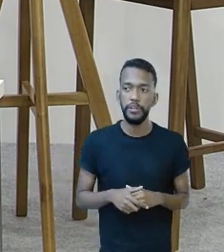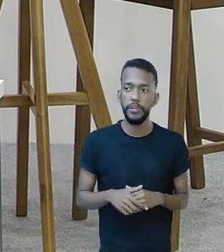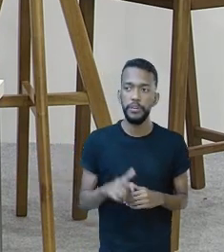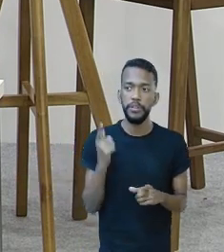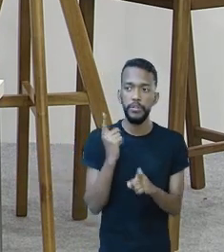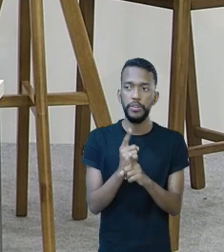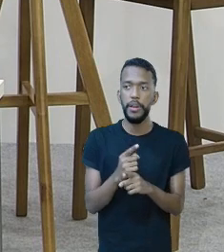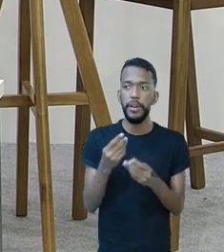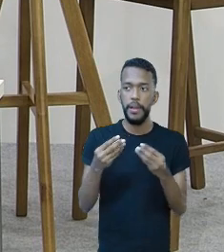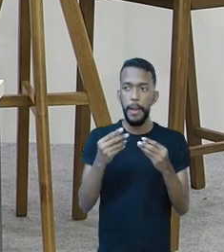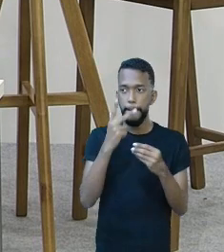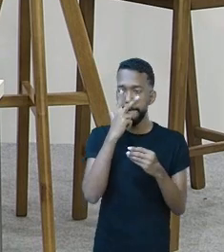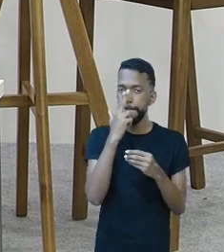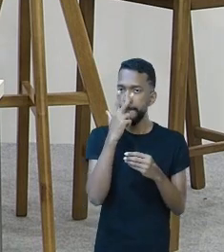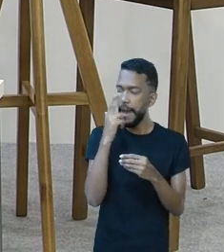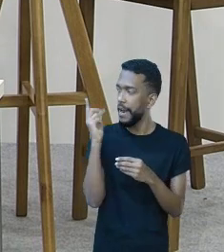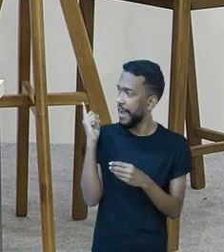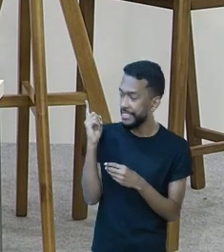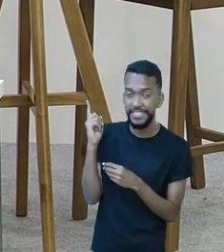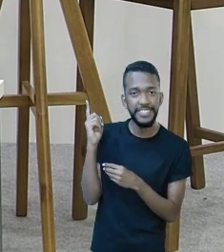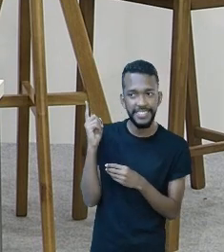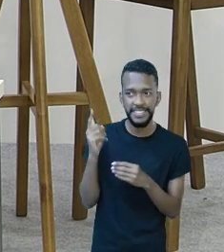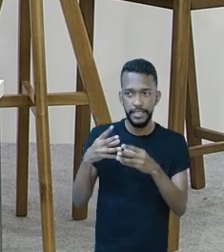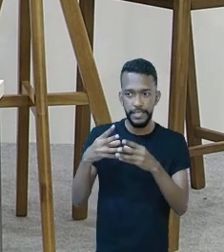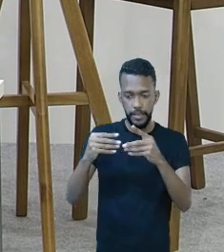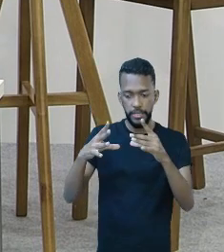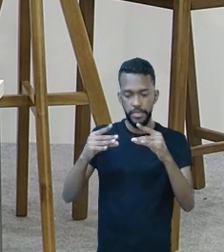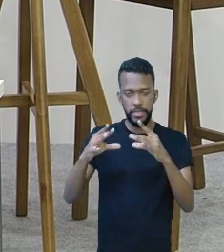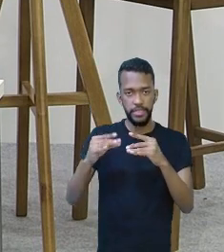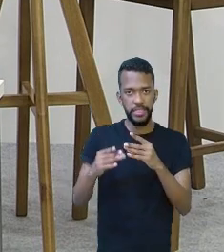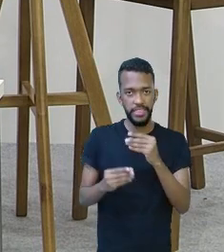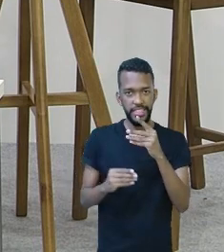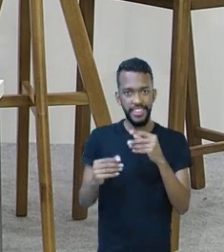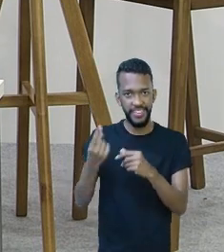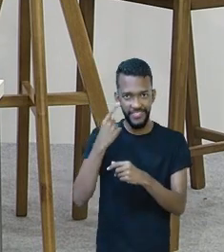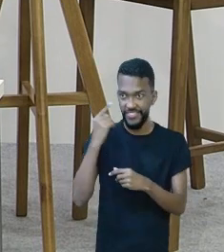encontrar uma massa com essa textura aqui, ó.